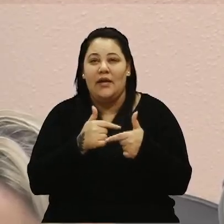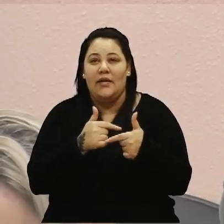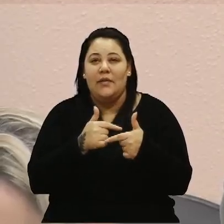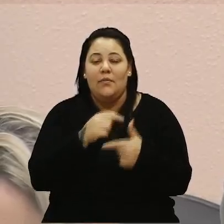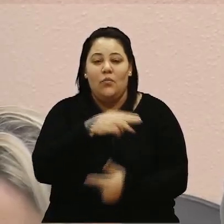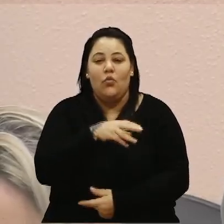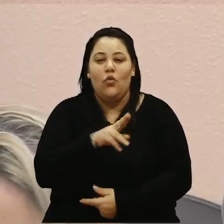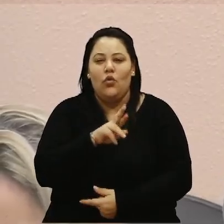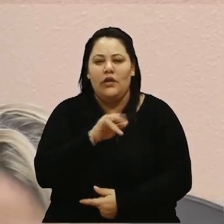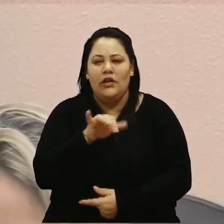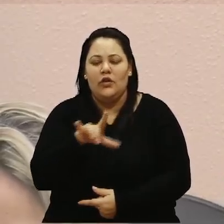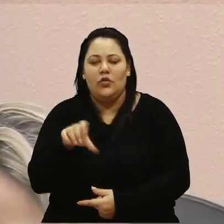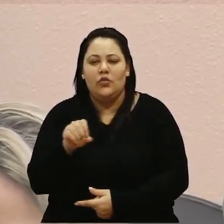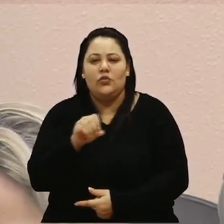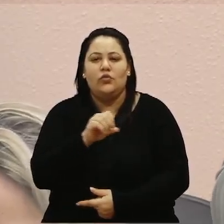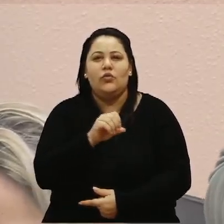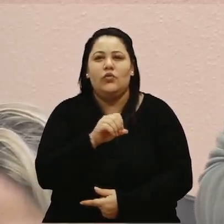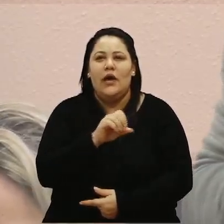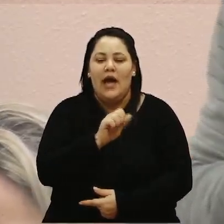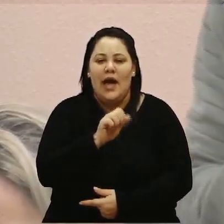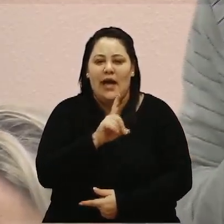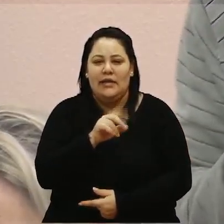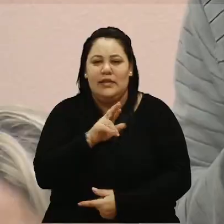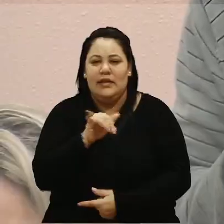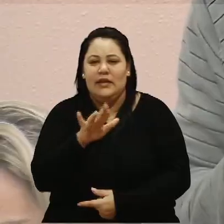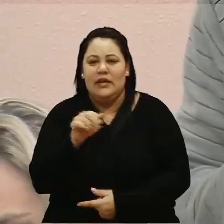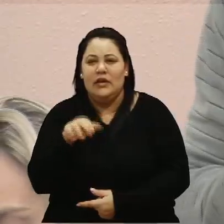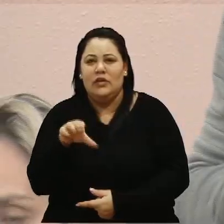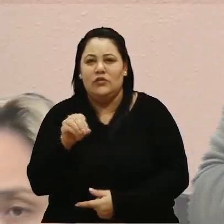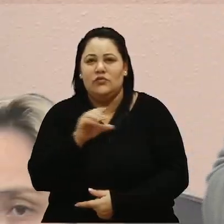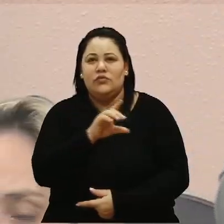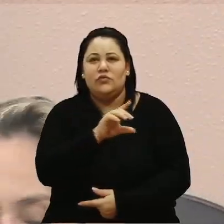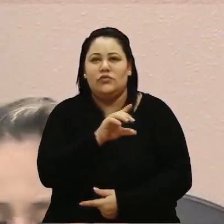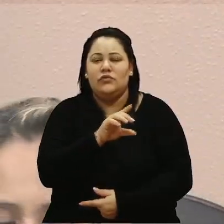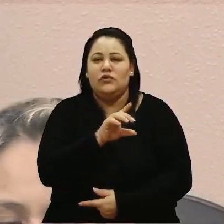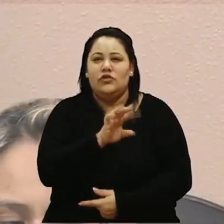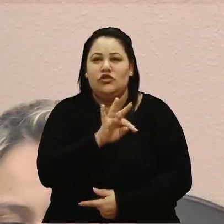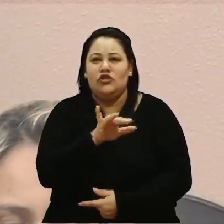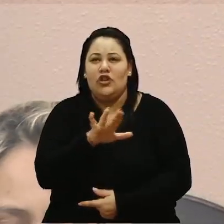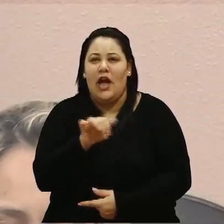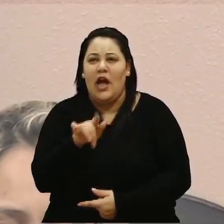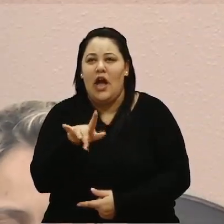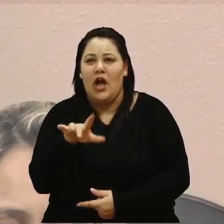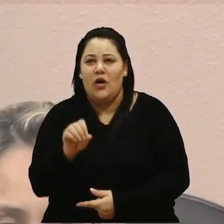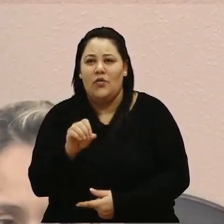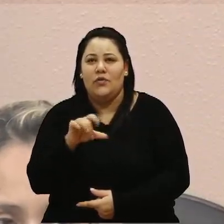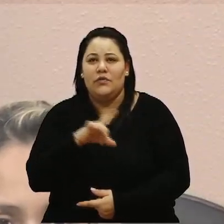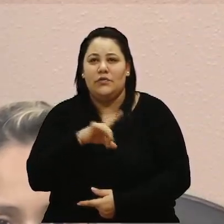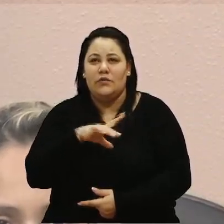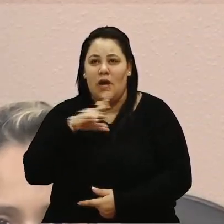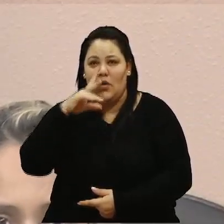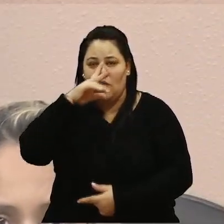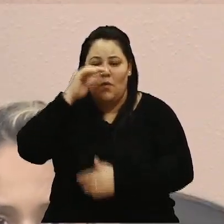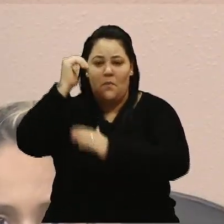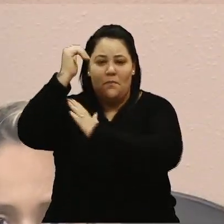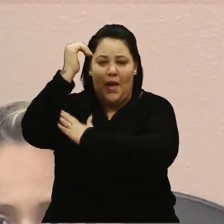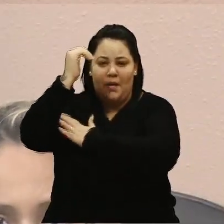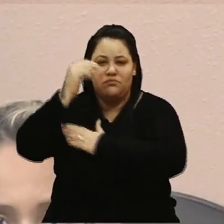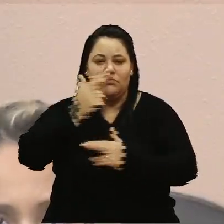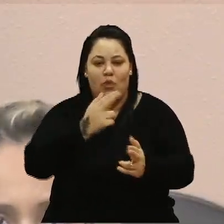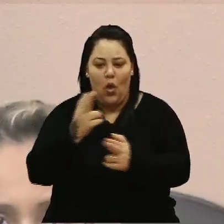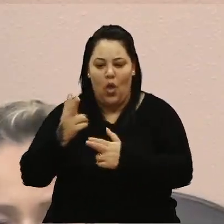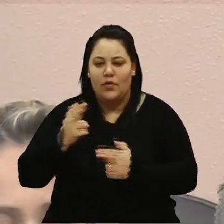Davi e Tiago Soares da Silva, que receberam a merecida promoção por ato de bravura em razão da ocorrência de troca de tiros realizada